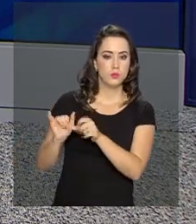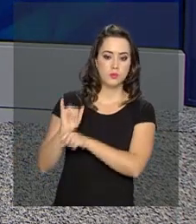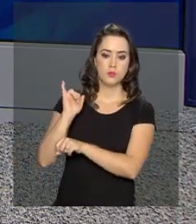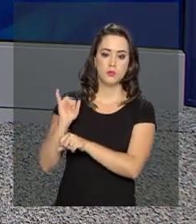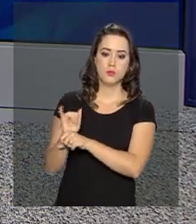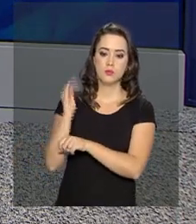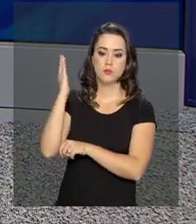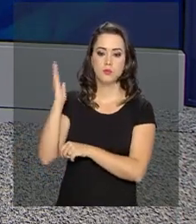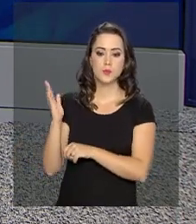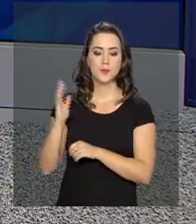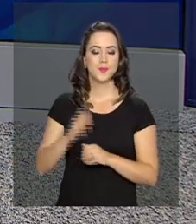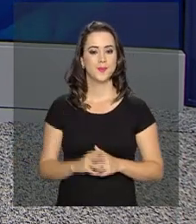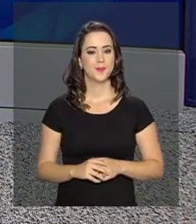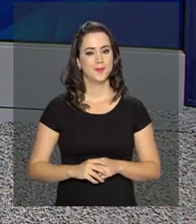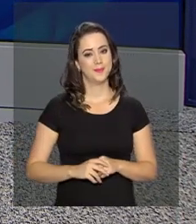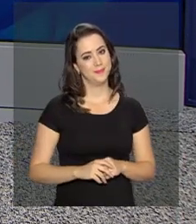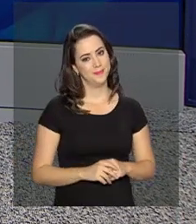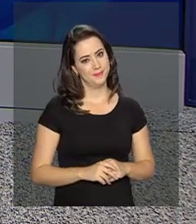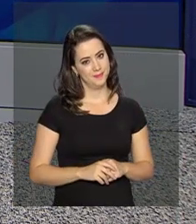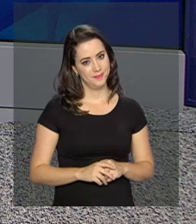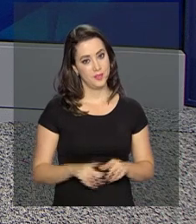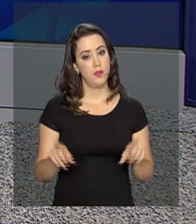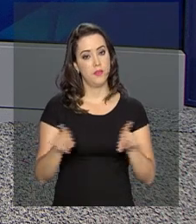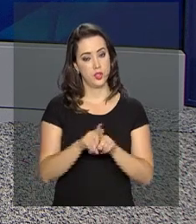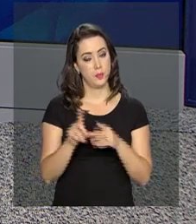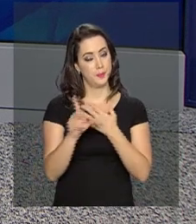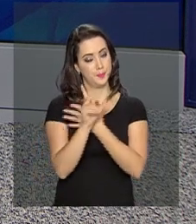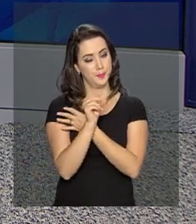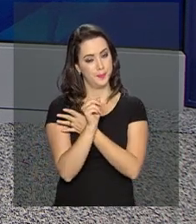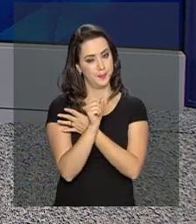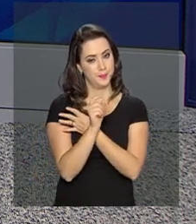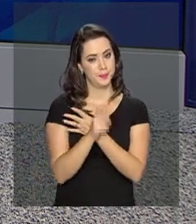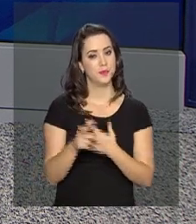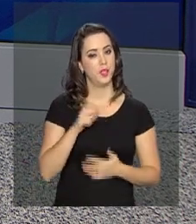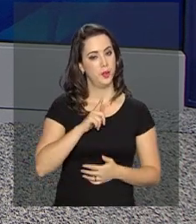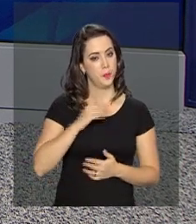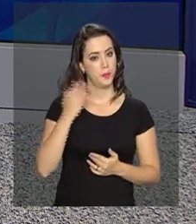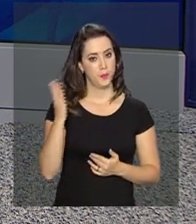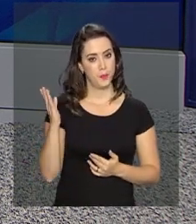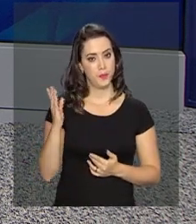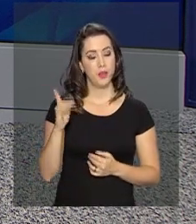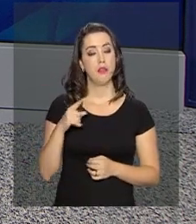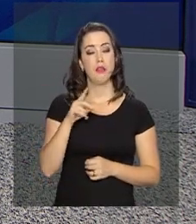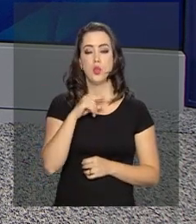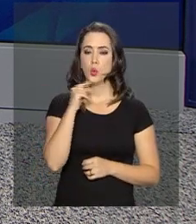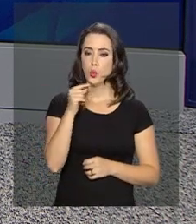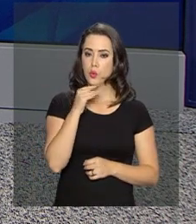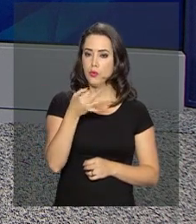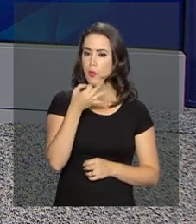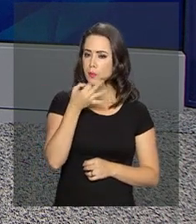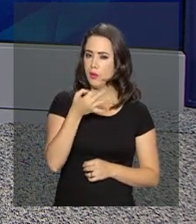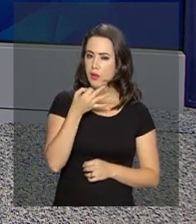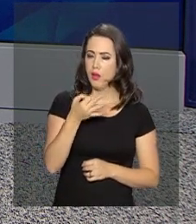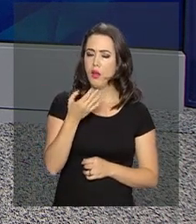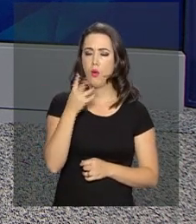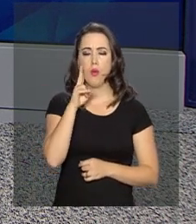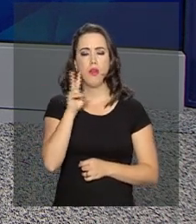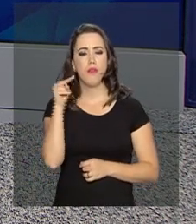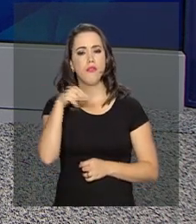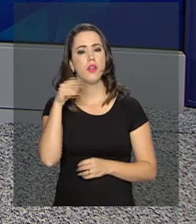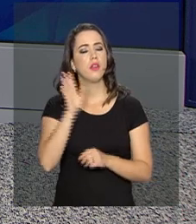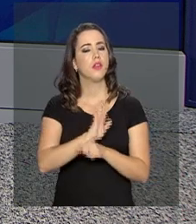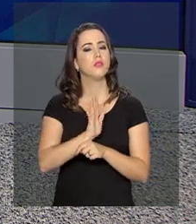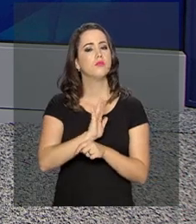as reportagens estão em nosso canal no YouTube. Acesse também o nosso perfil no Twitter. E você pode mandar sugestões de reportagens e dúvidas